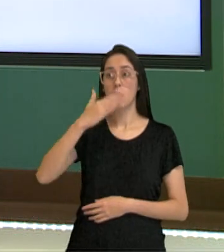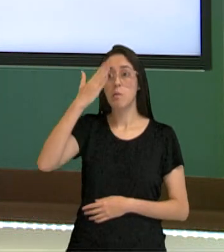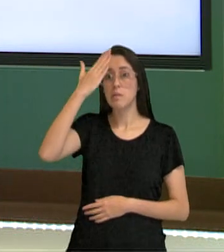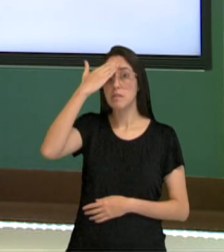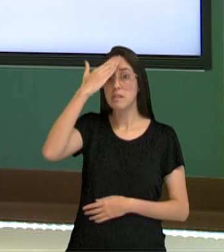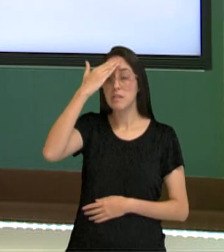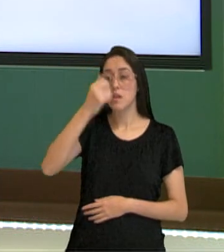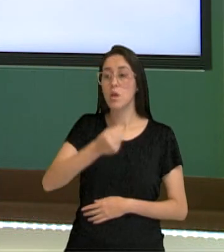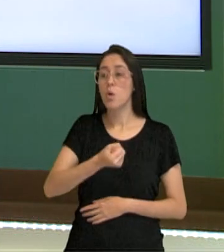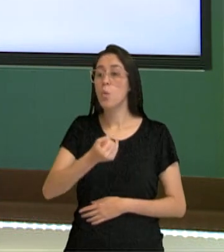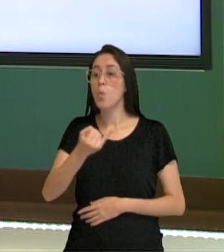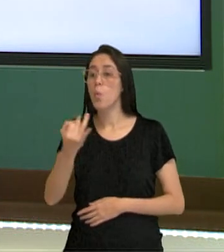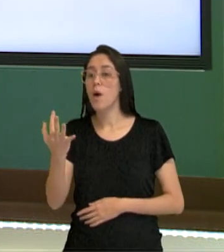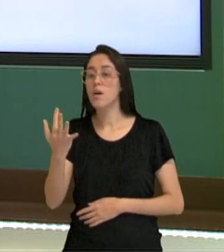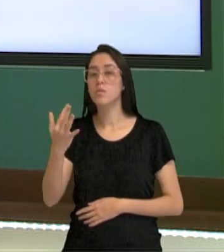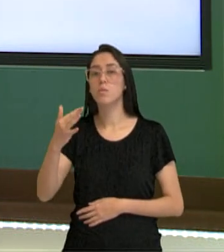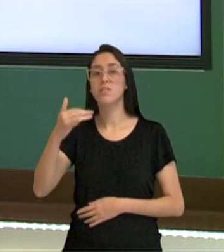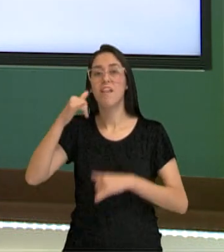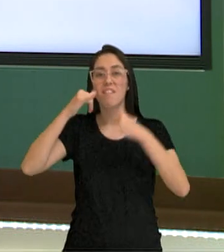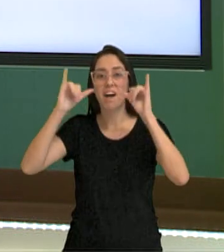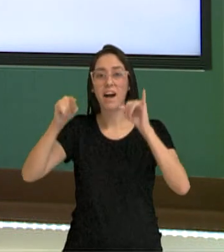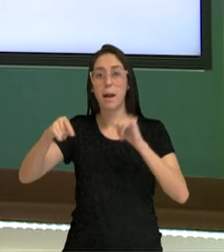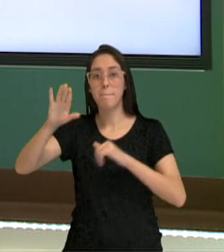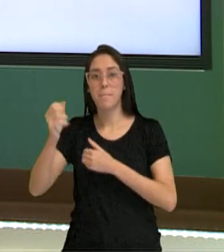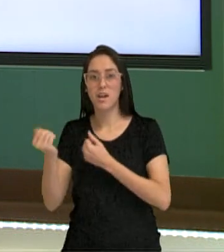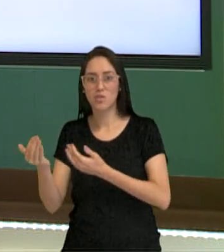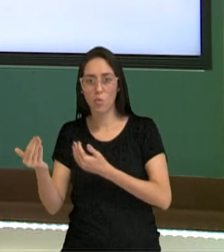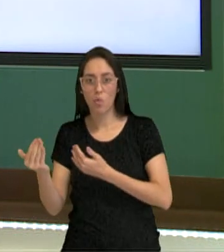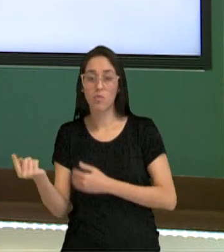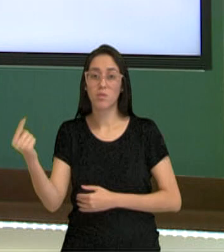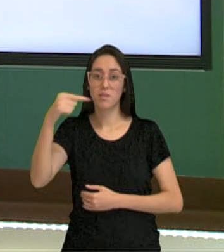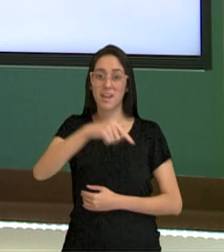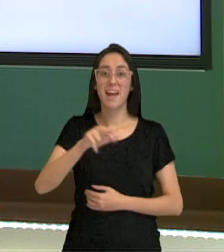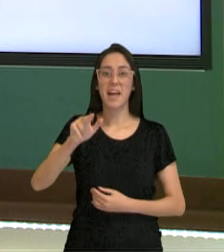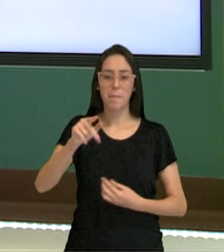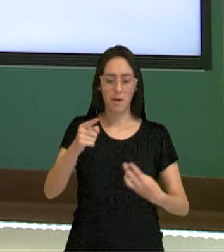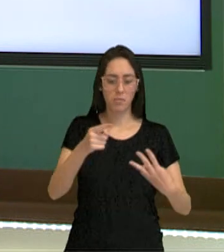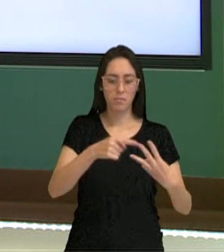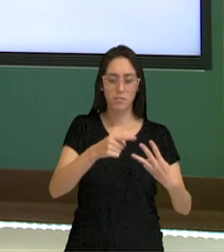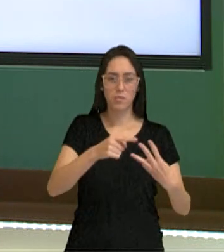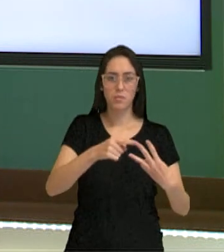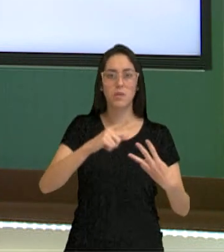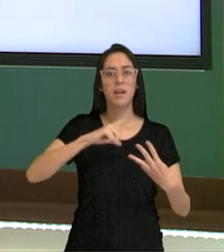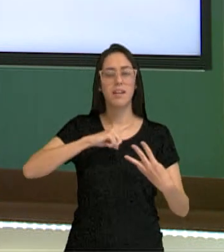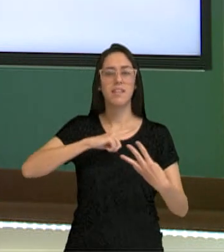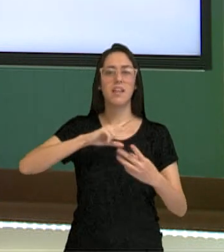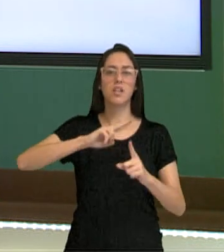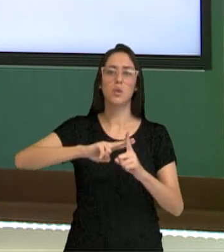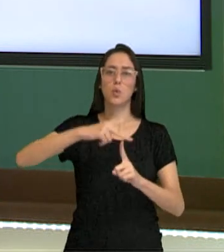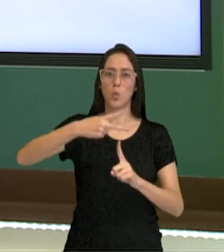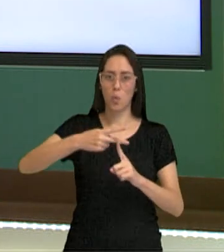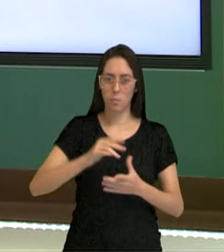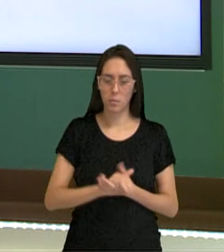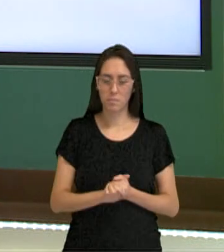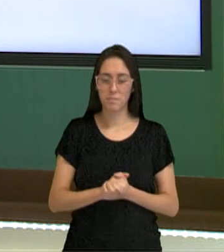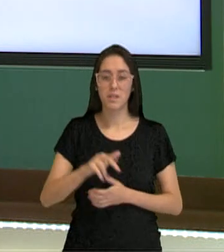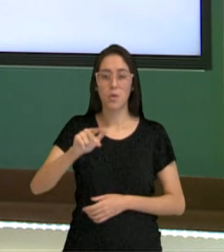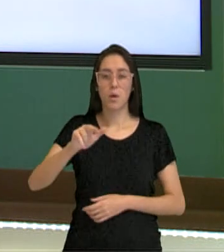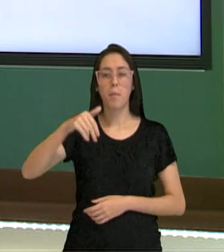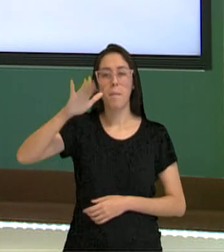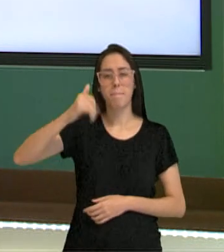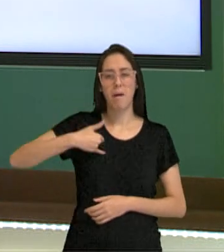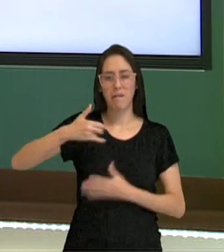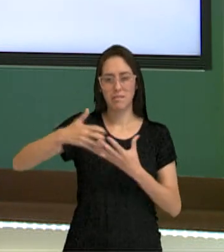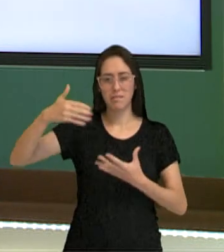o do meio recebeu o dobro. E o mais velho recebeu o triplo de vacas que recebeu o do meio. Se eu sei o irmão